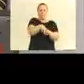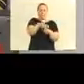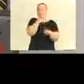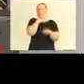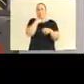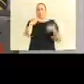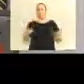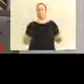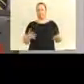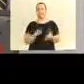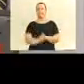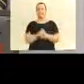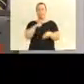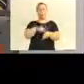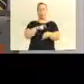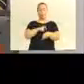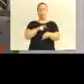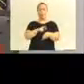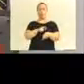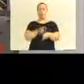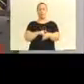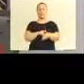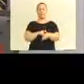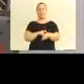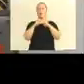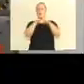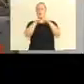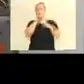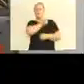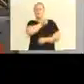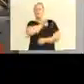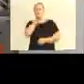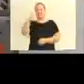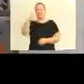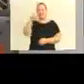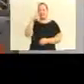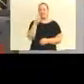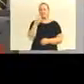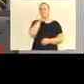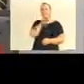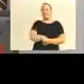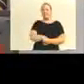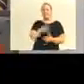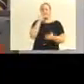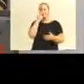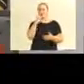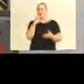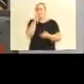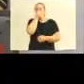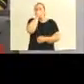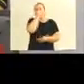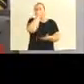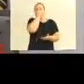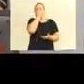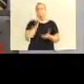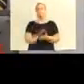Numa terça-feira, na linha 15, Fonte Fortaleza, às 15 horas. Esse relato, senhores, é a demonstração pela situação que passávamos com o